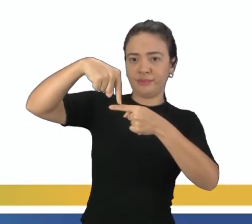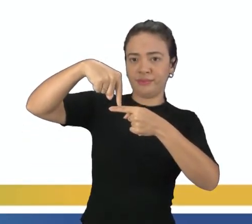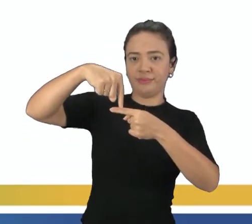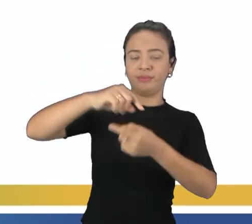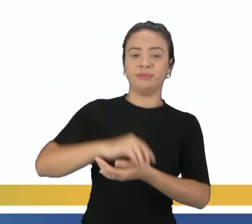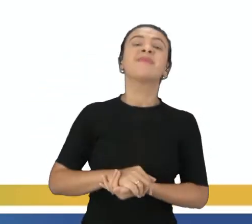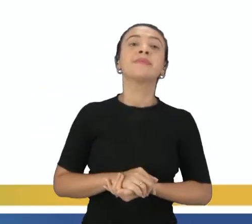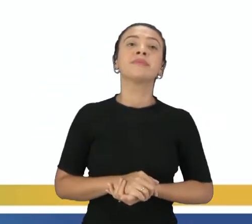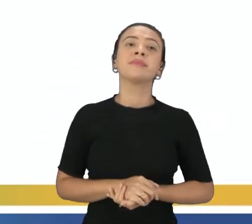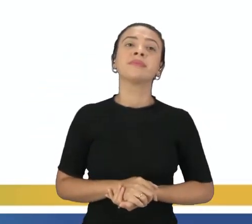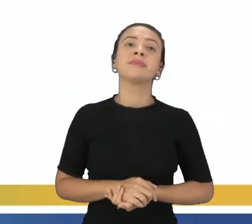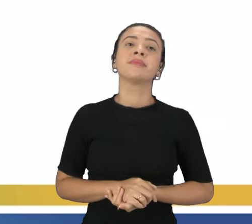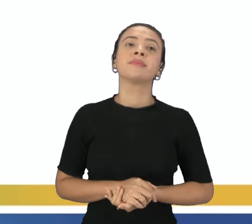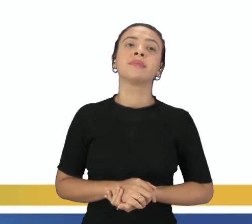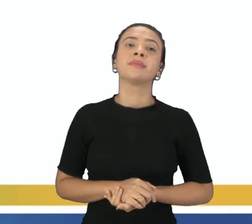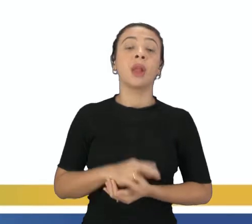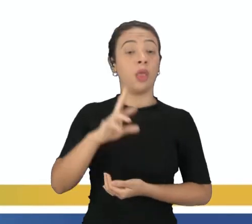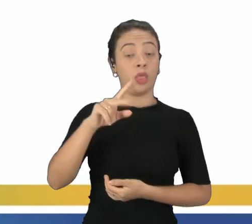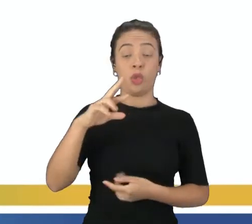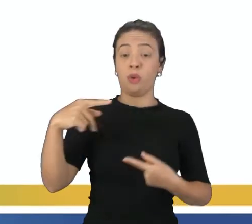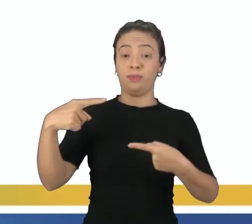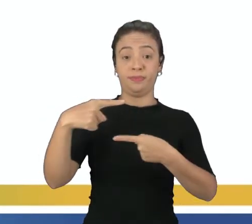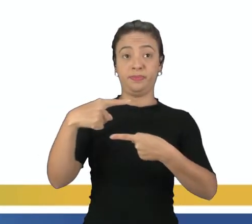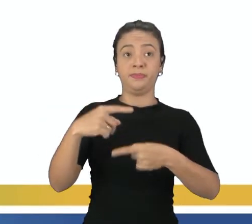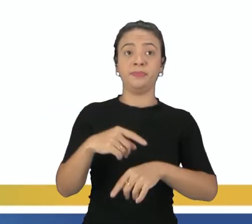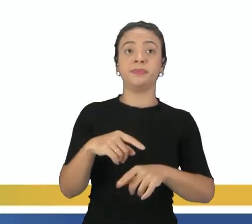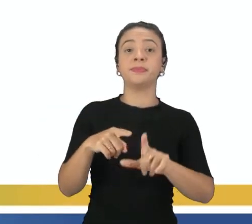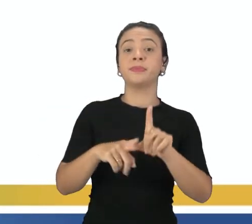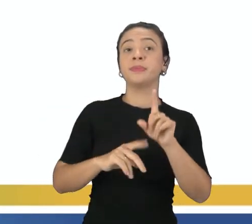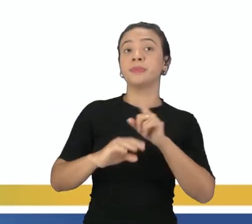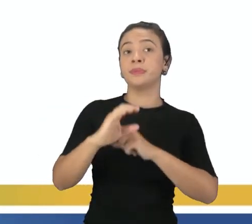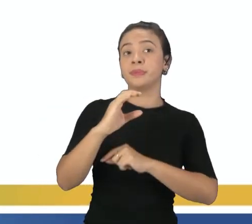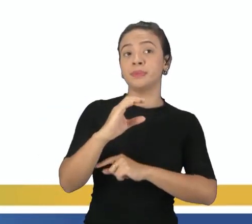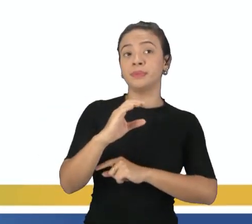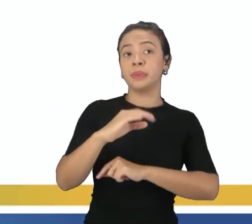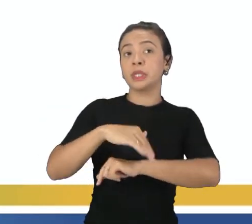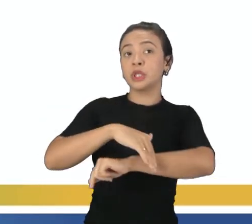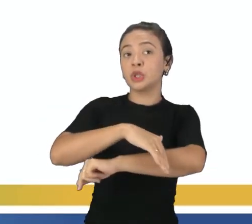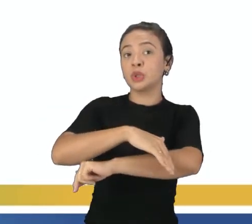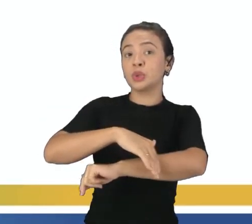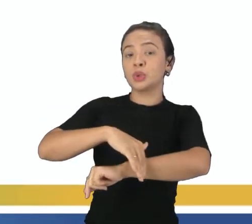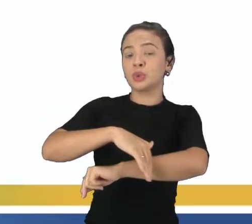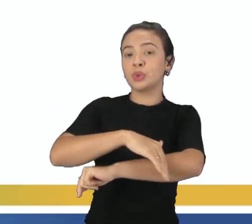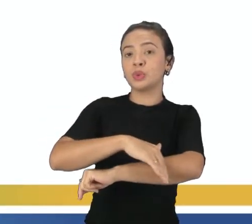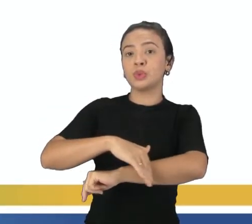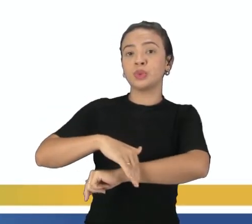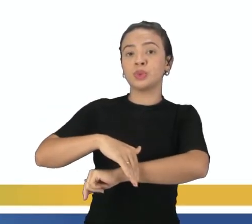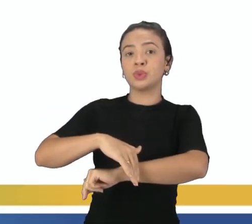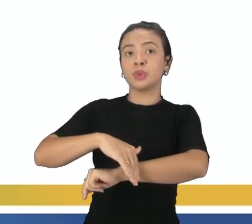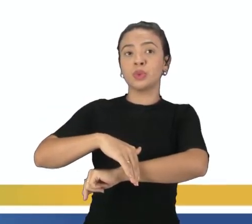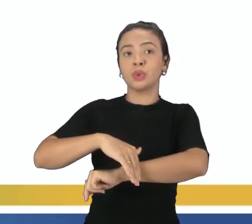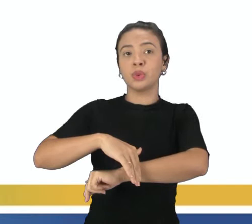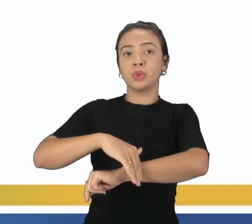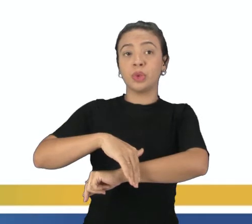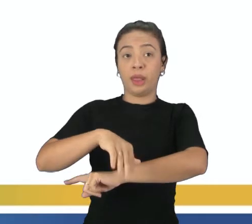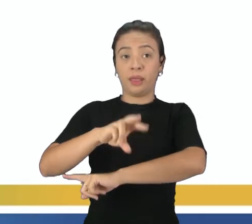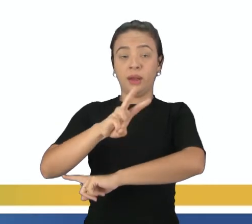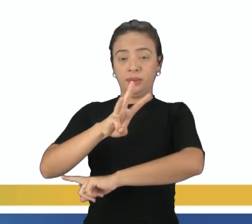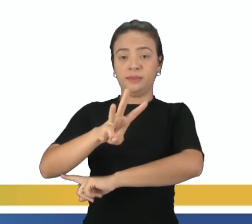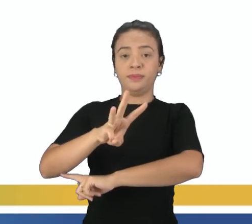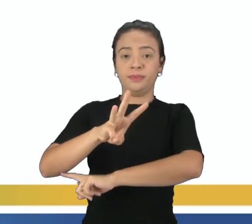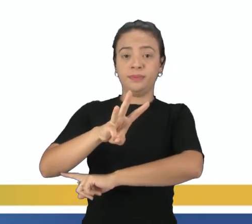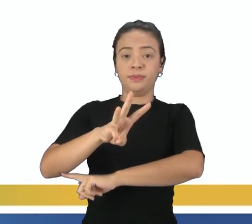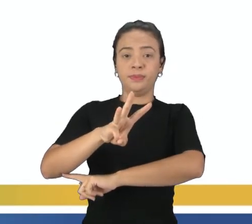retas perpendiculares e não paralelas. A letra C, as ruas das Oliveiras, Salgada